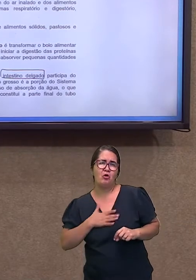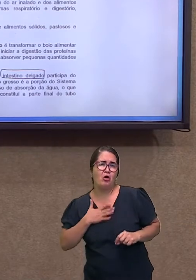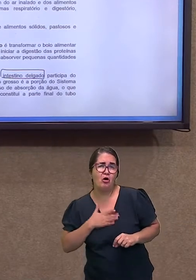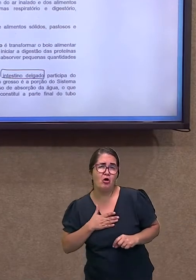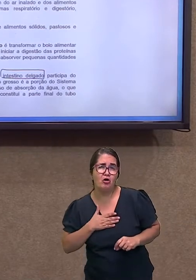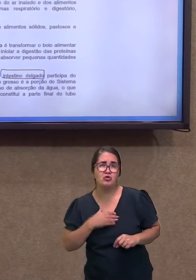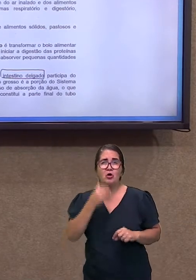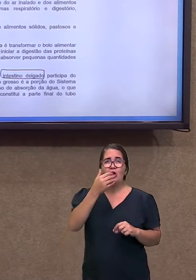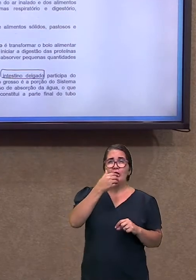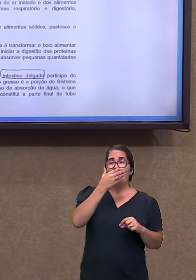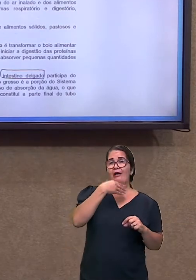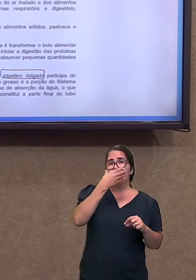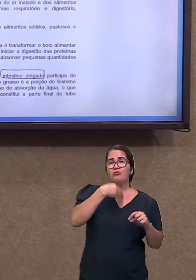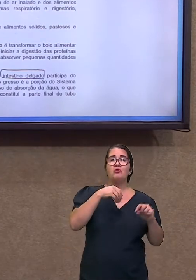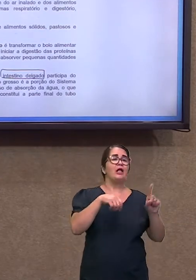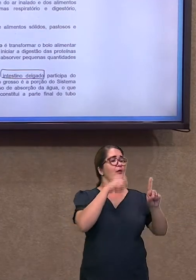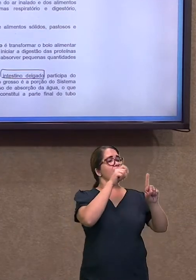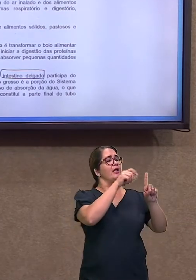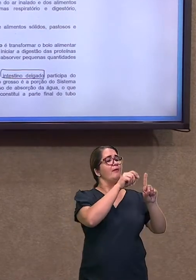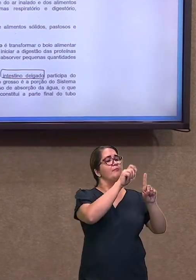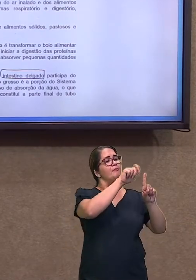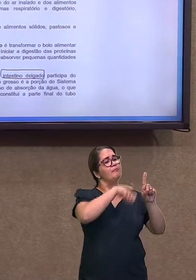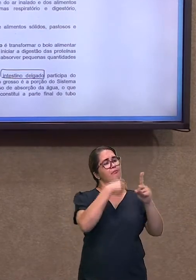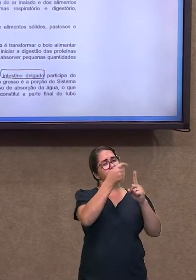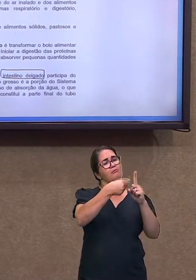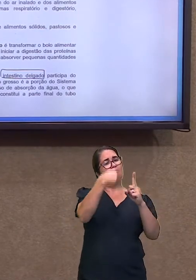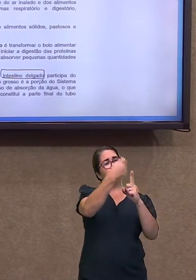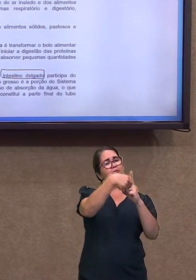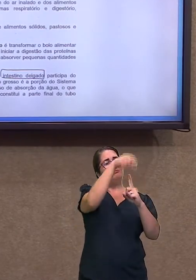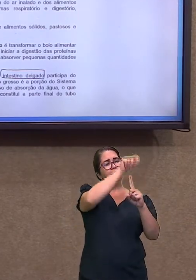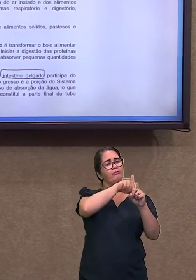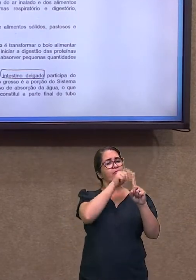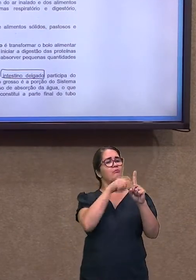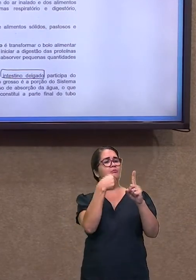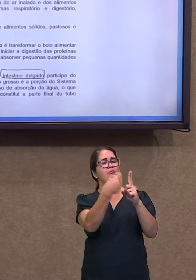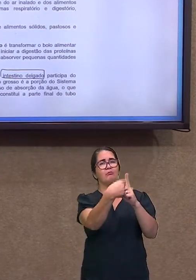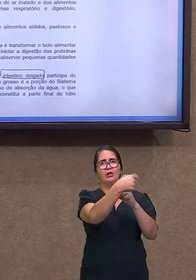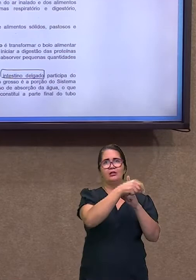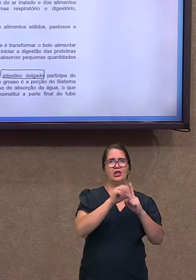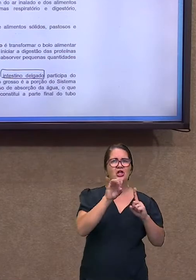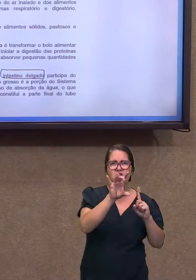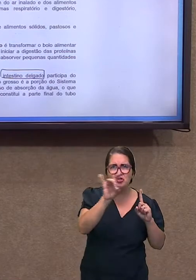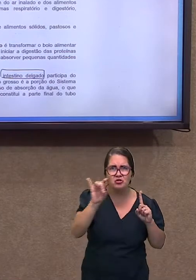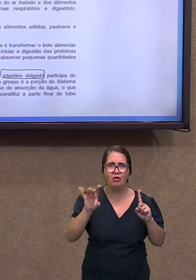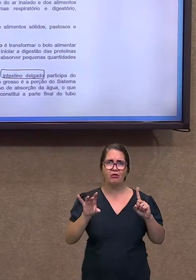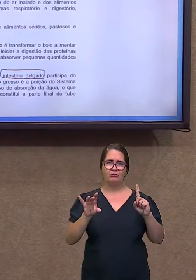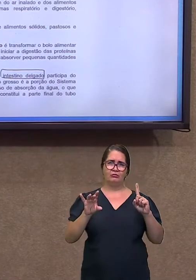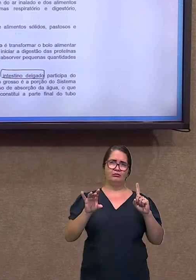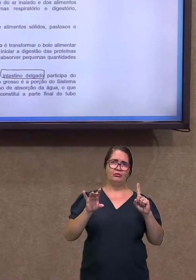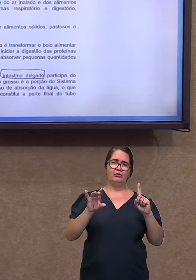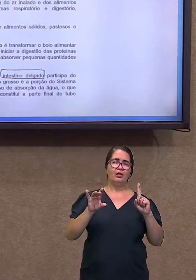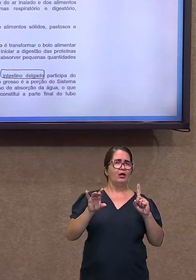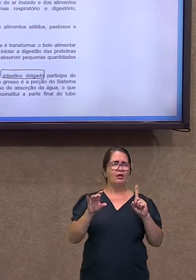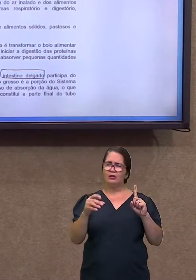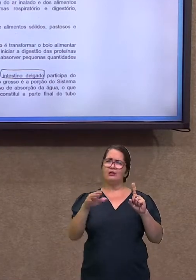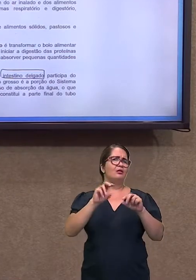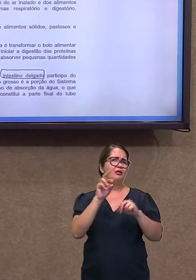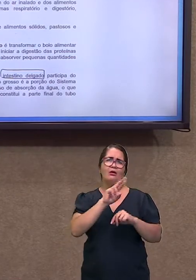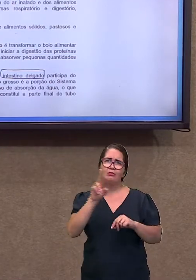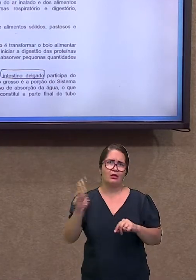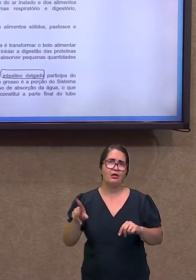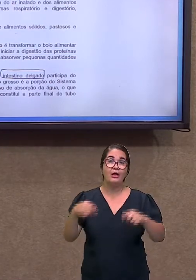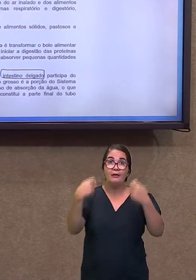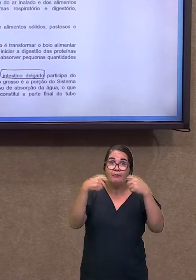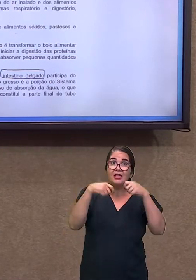se não organizar a sua vida, se alimentando da maneira correta, mastigando bem o alimento,